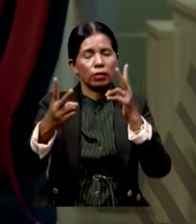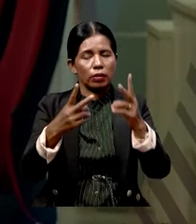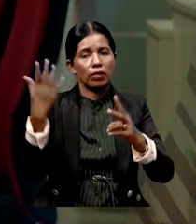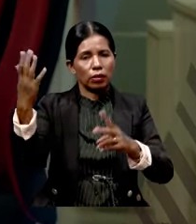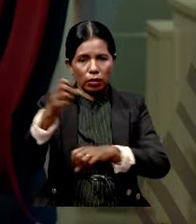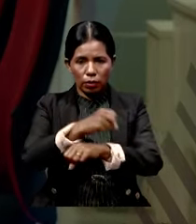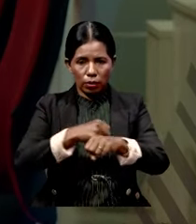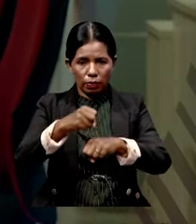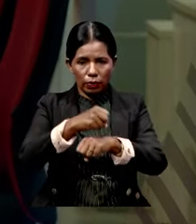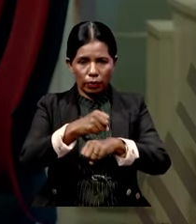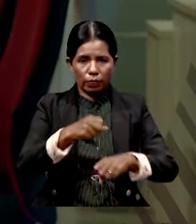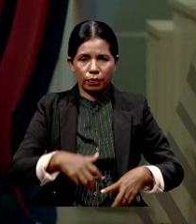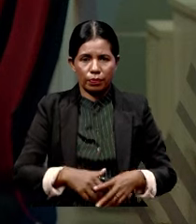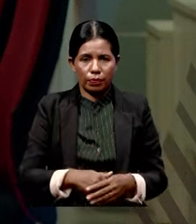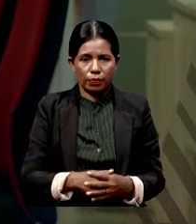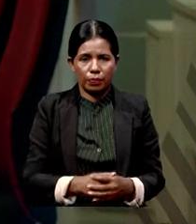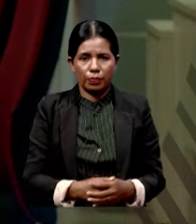Singapura.